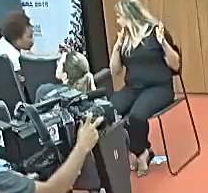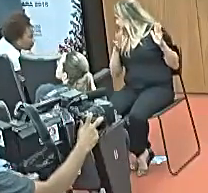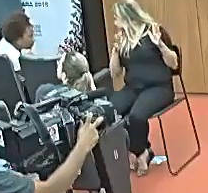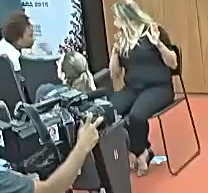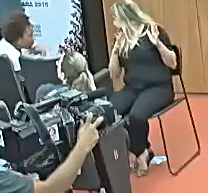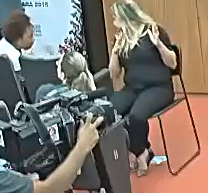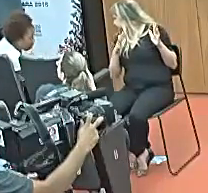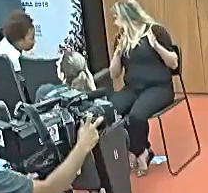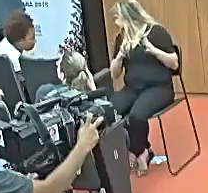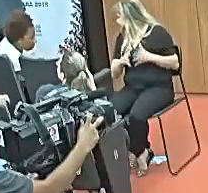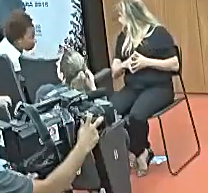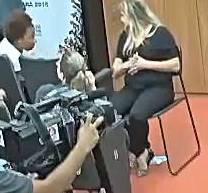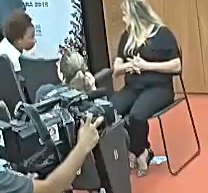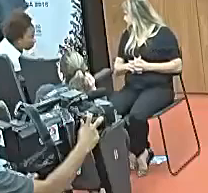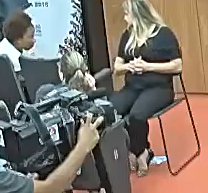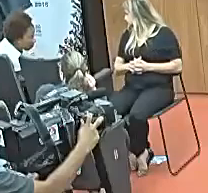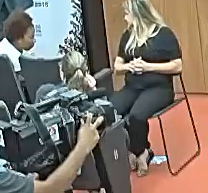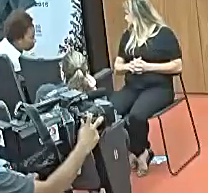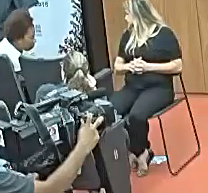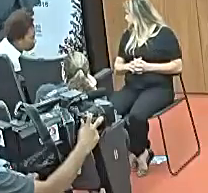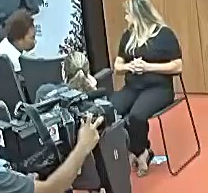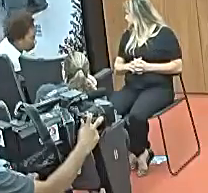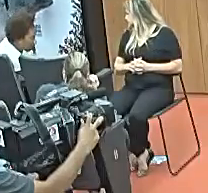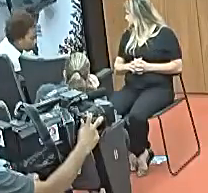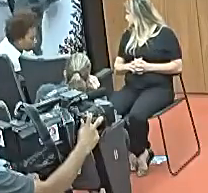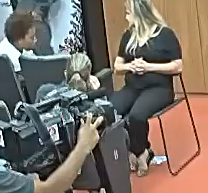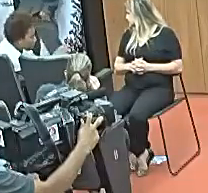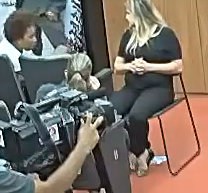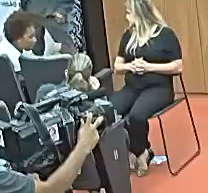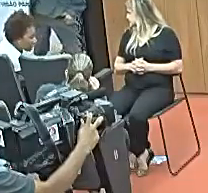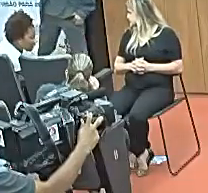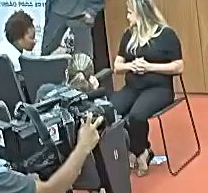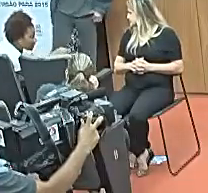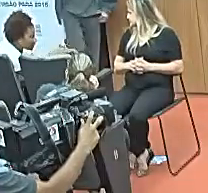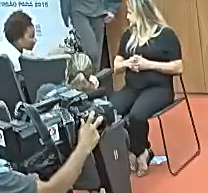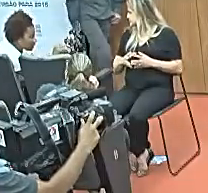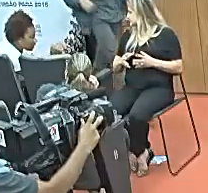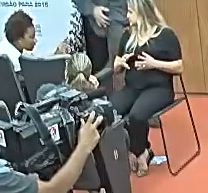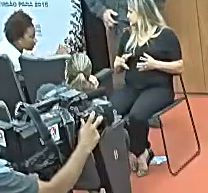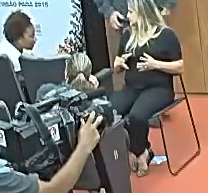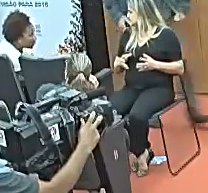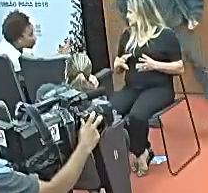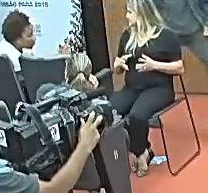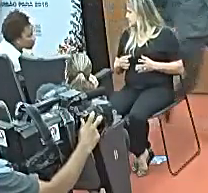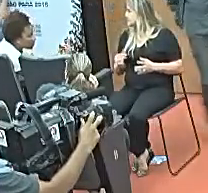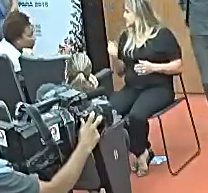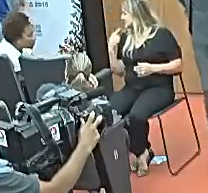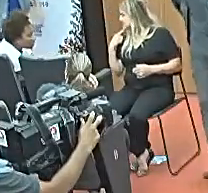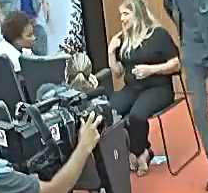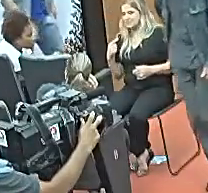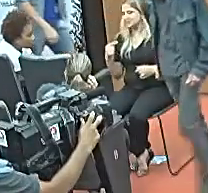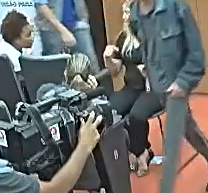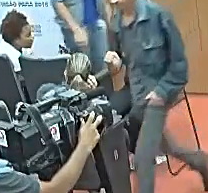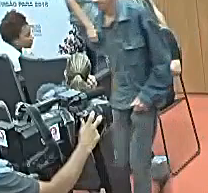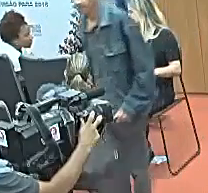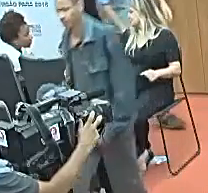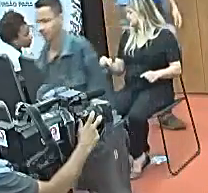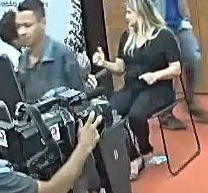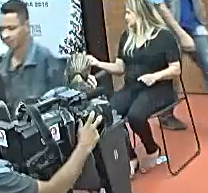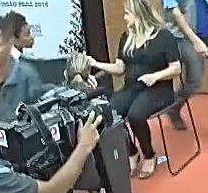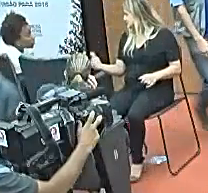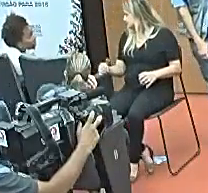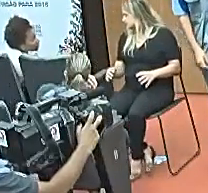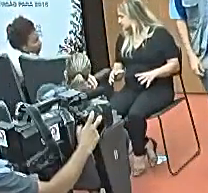muito obrigado vitor eu peço a todos permaneça aqui conosco é vamos dar início agora aos